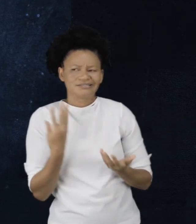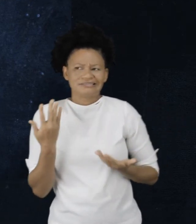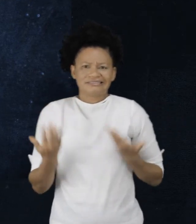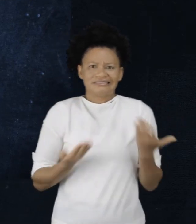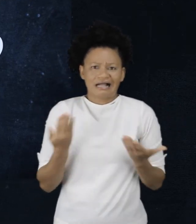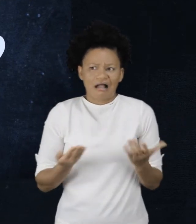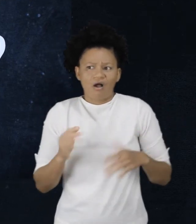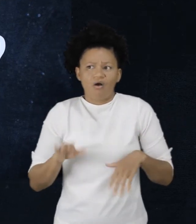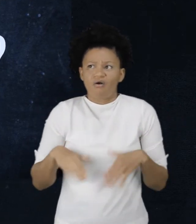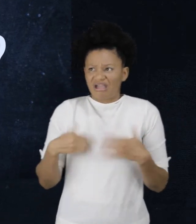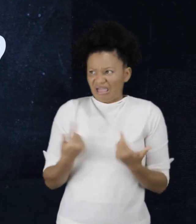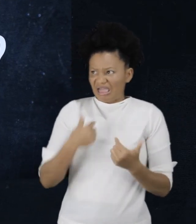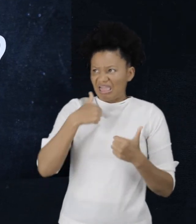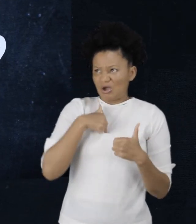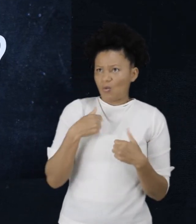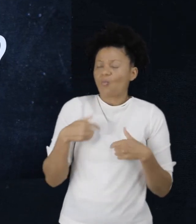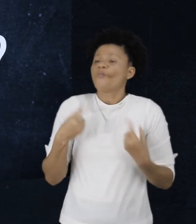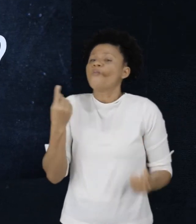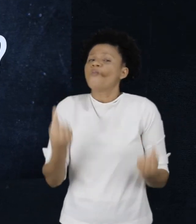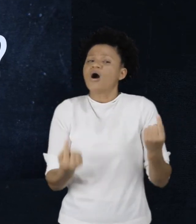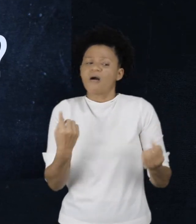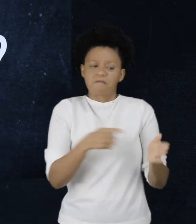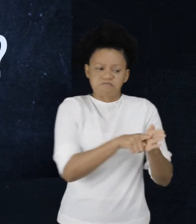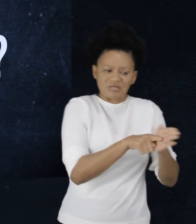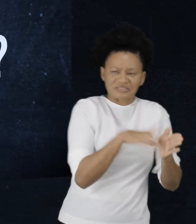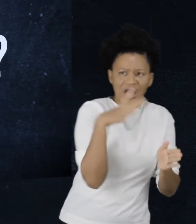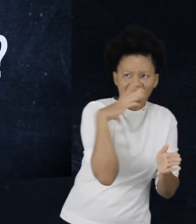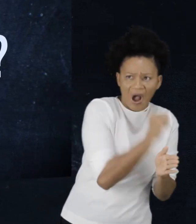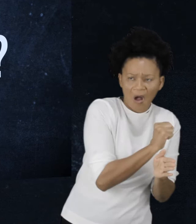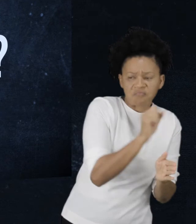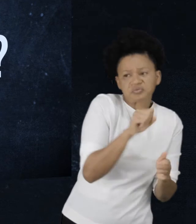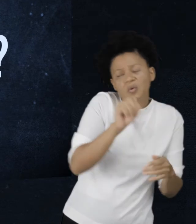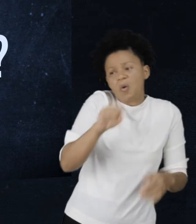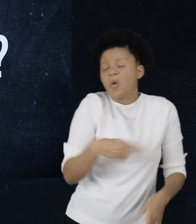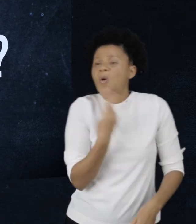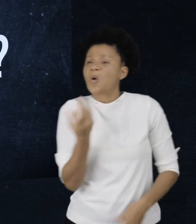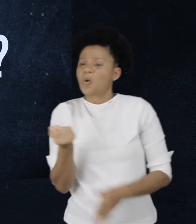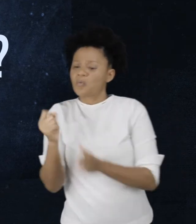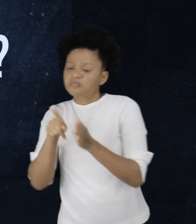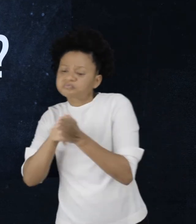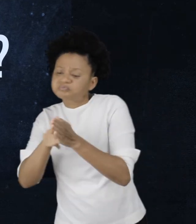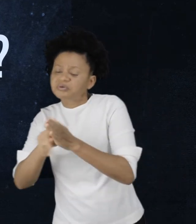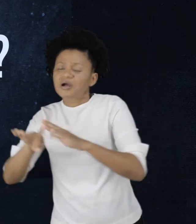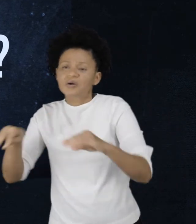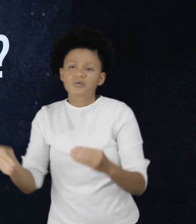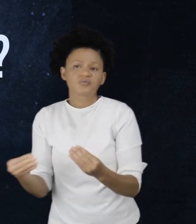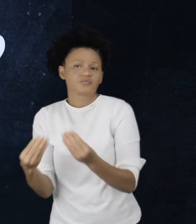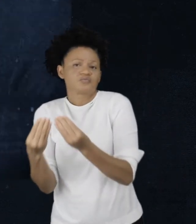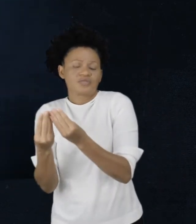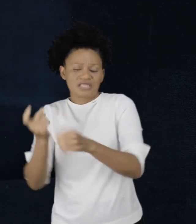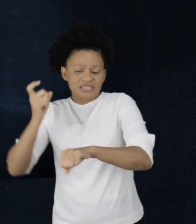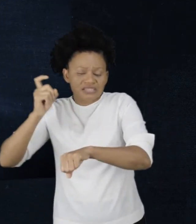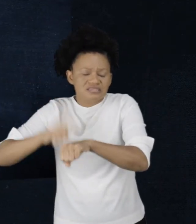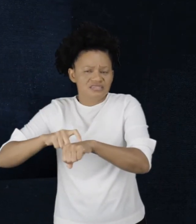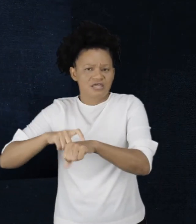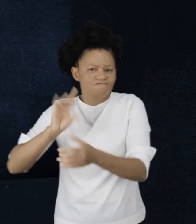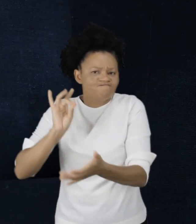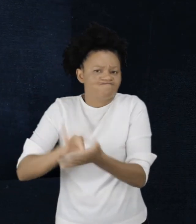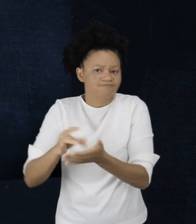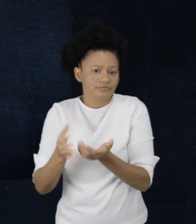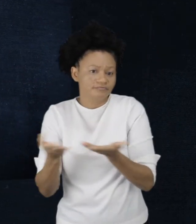é: quando devo fazer o teste rápido e quando devo fazer o teste de RT-PCR em tempo real? O teste